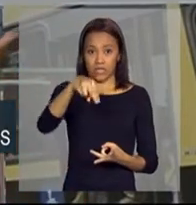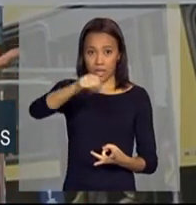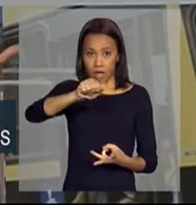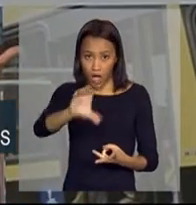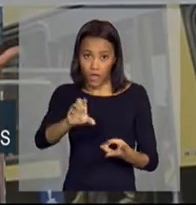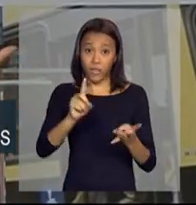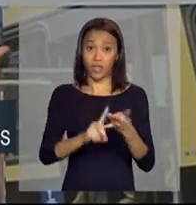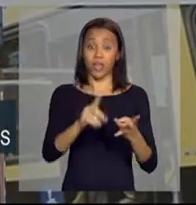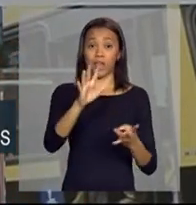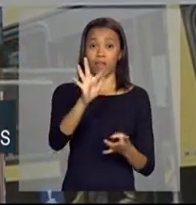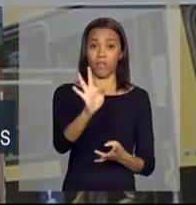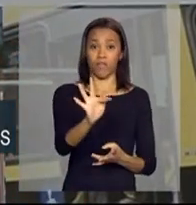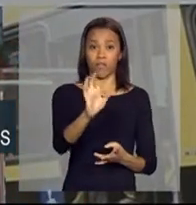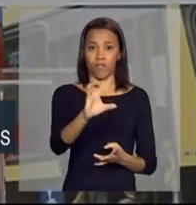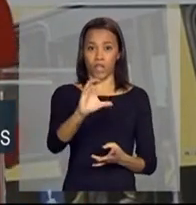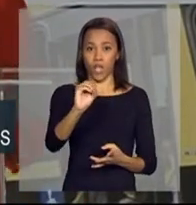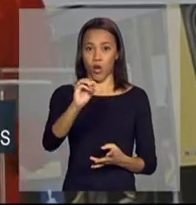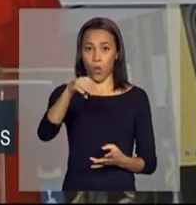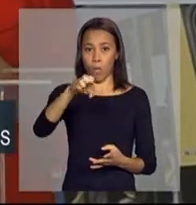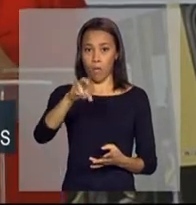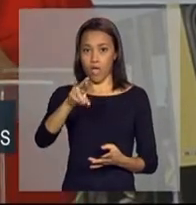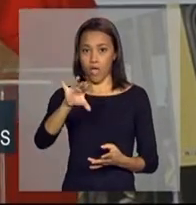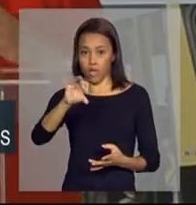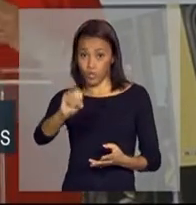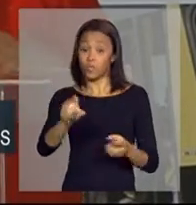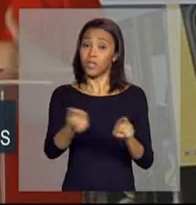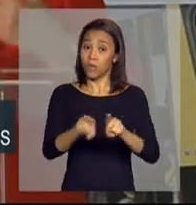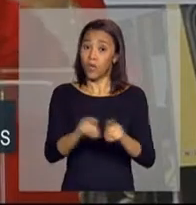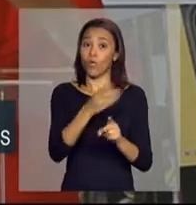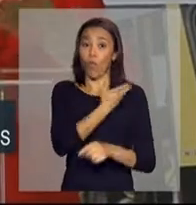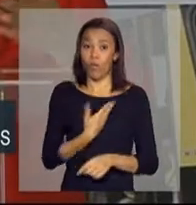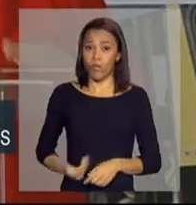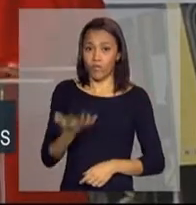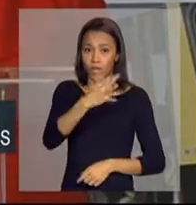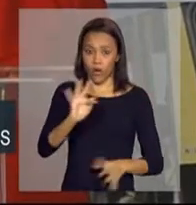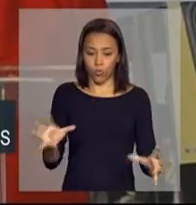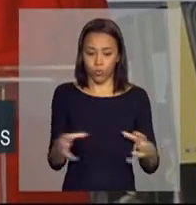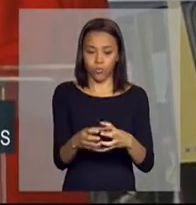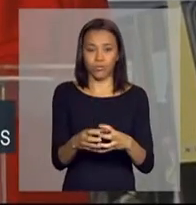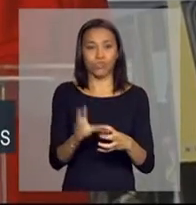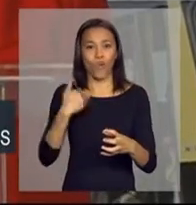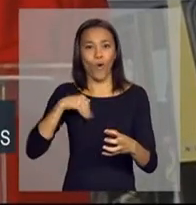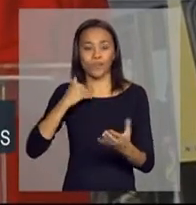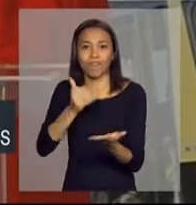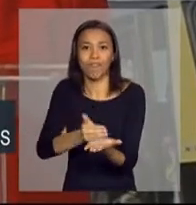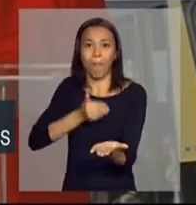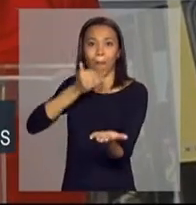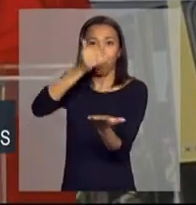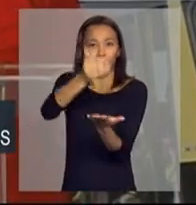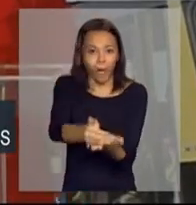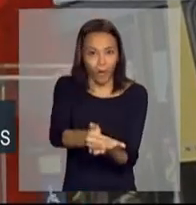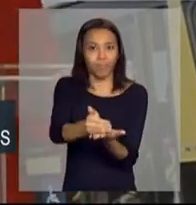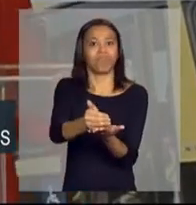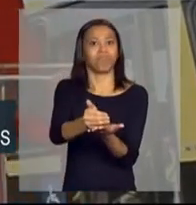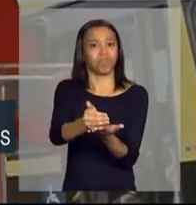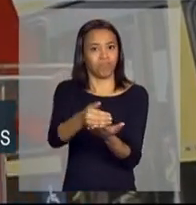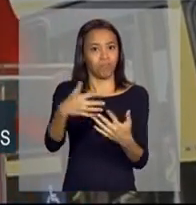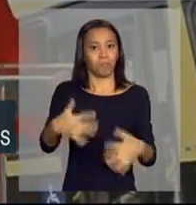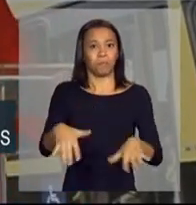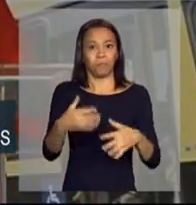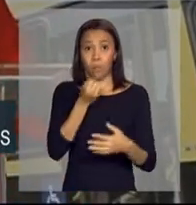portanto, a FEComércio e o governo federal, nós demos um passo muito grande, formando